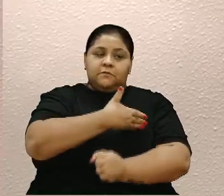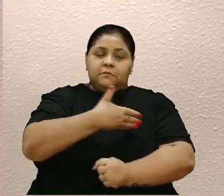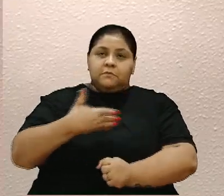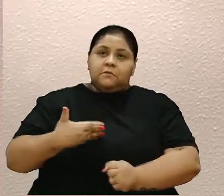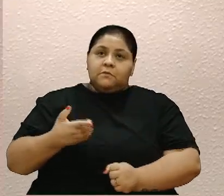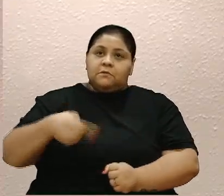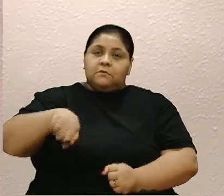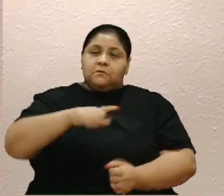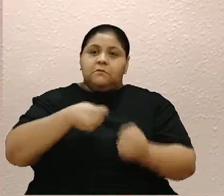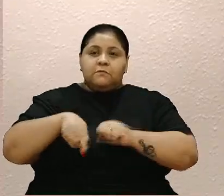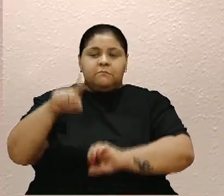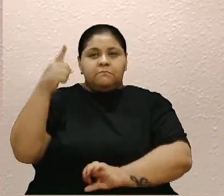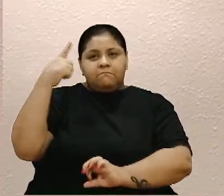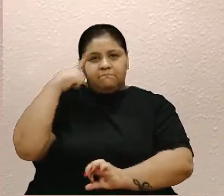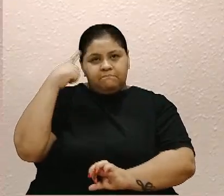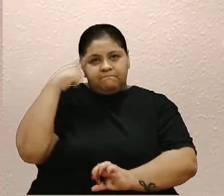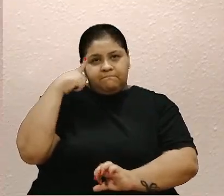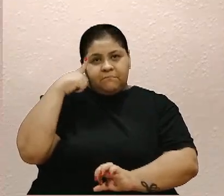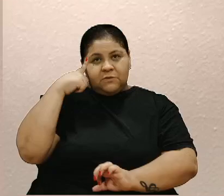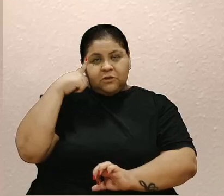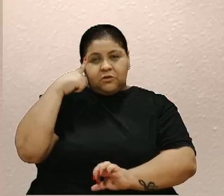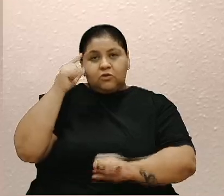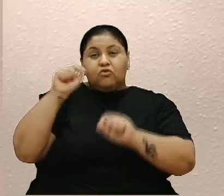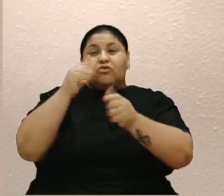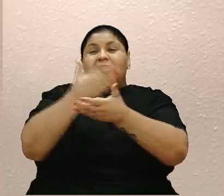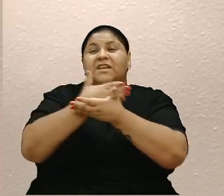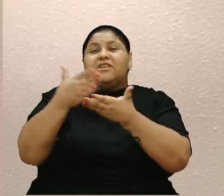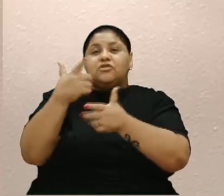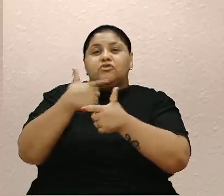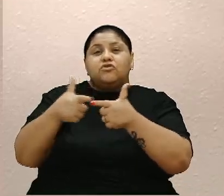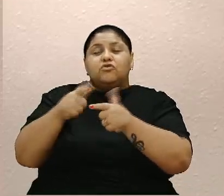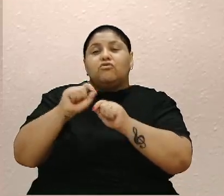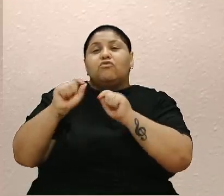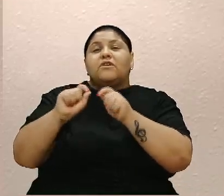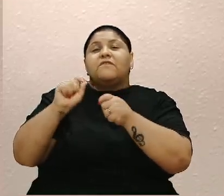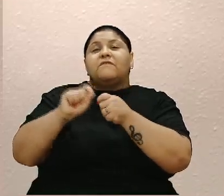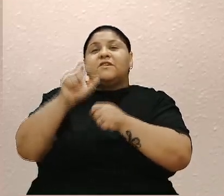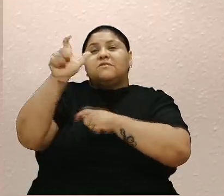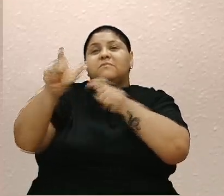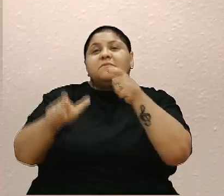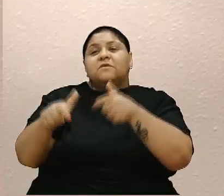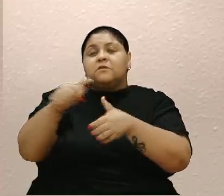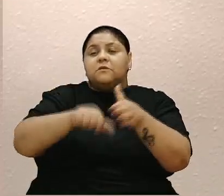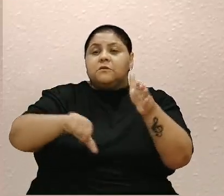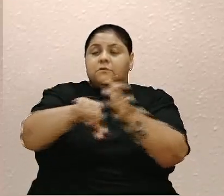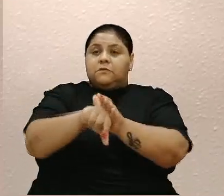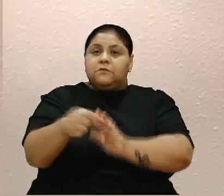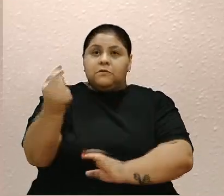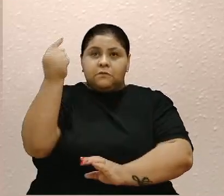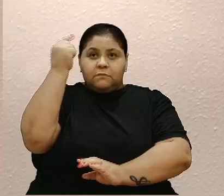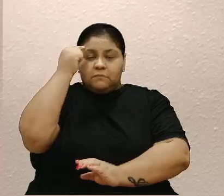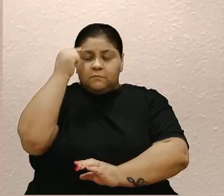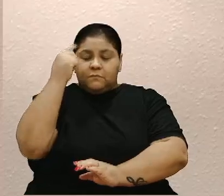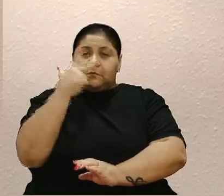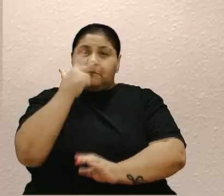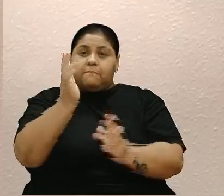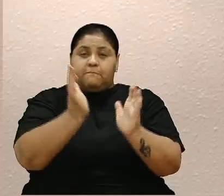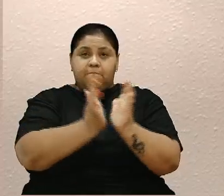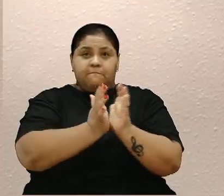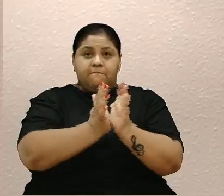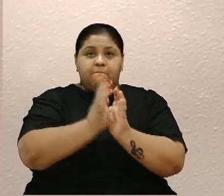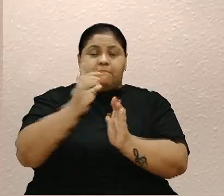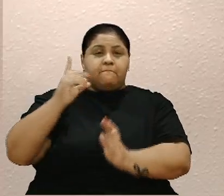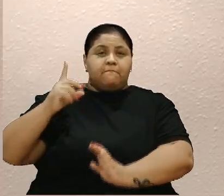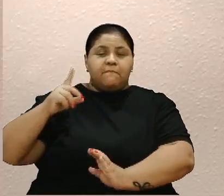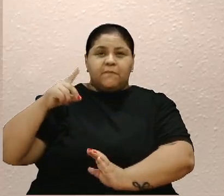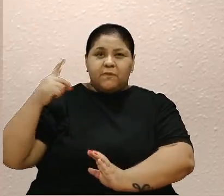precisamos também pensar na raiz do problema, o que leva uma pessoa a cometer um crime, e a refletir como meu colega vereador, que inclusive é advogado